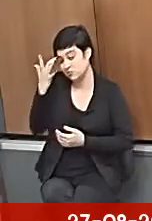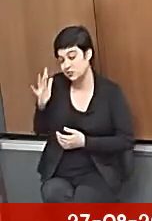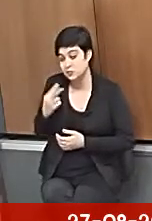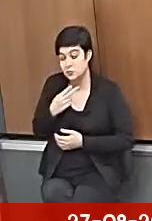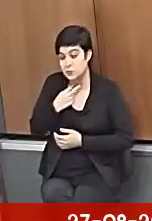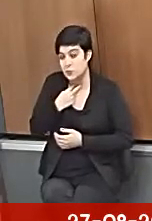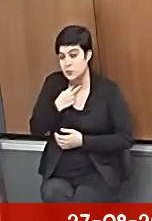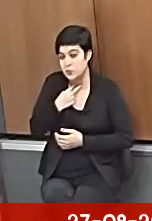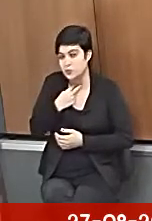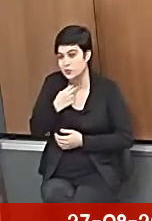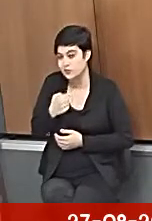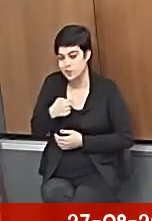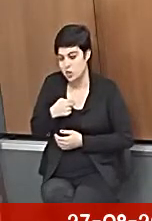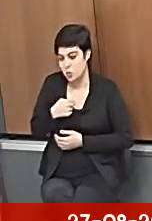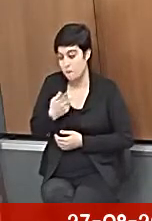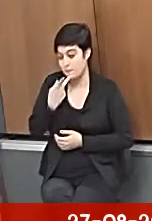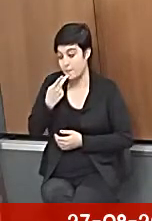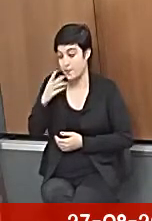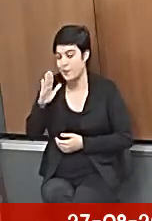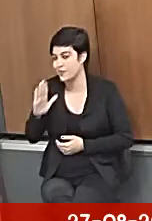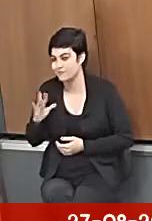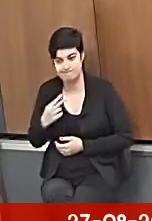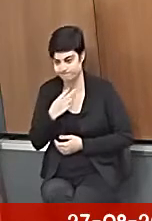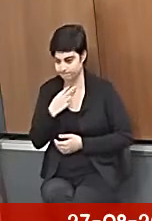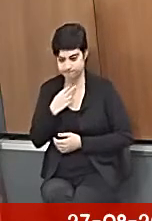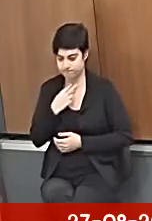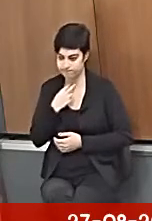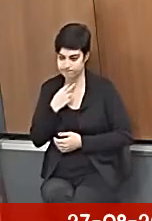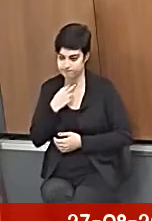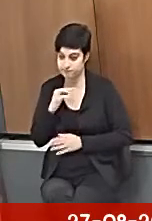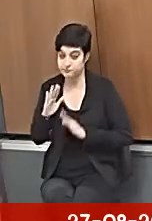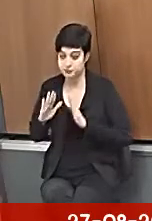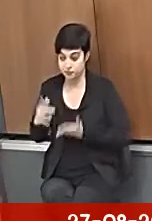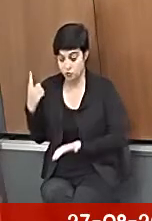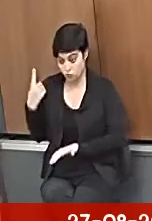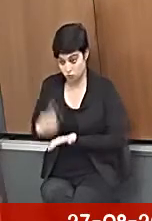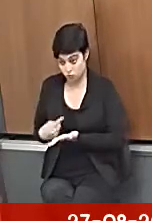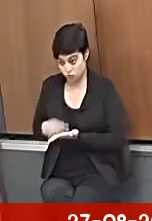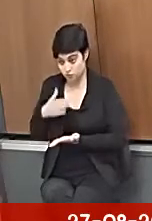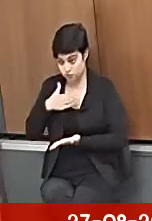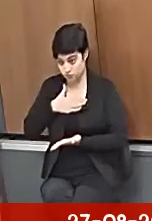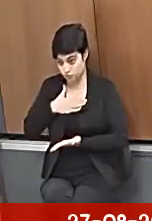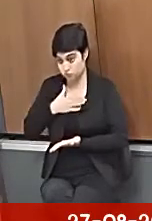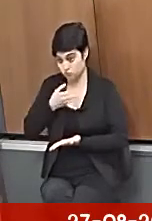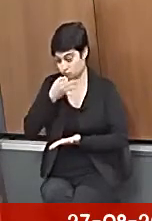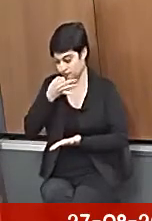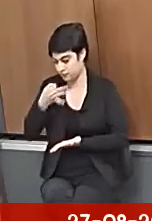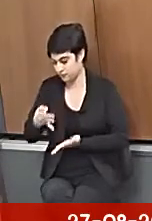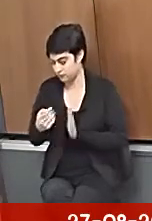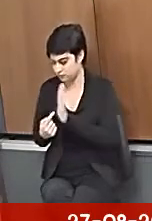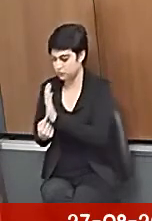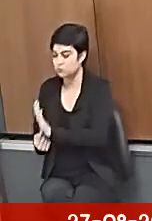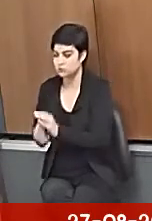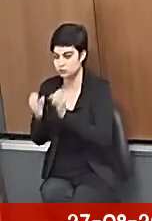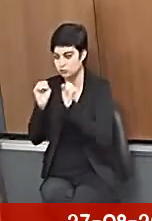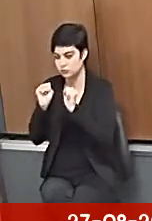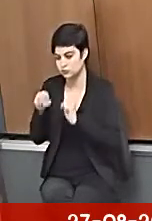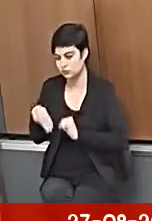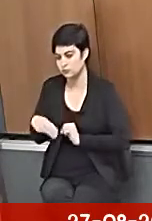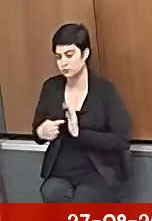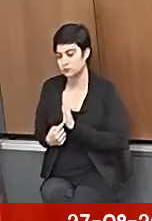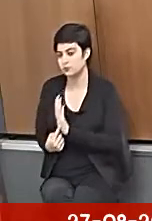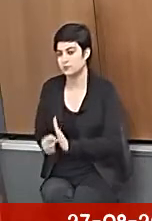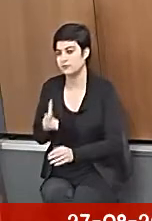não sou eu que faço promessas pelo minas arena neste momento mas o meu compromisso de levar sua sugestão ele é certo